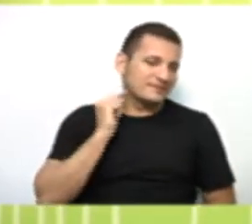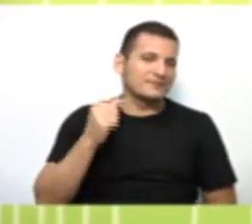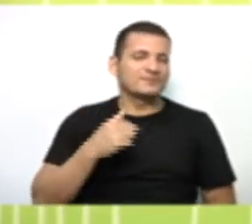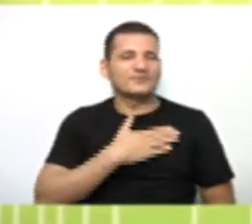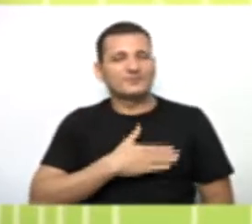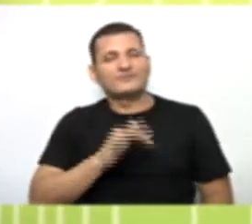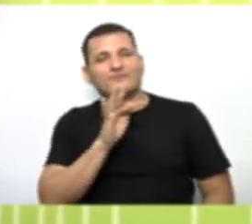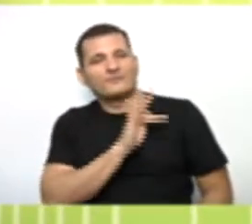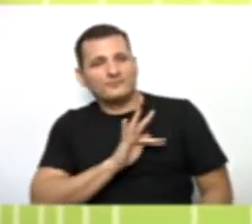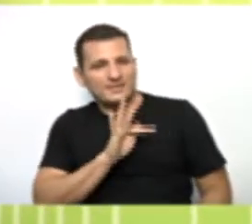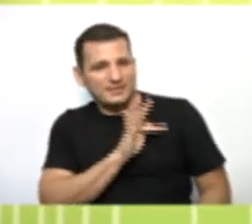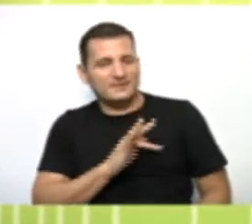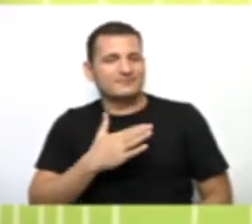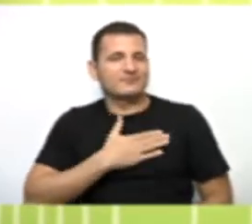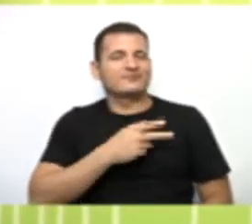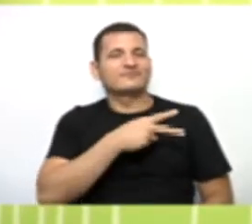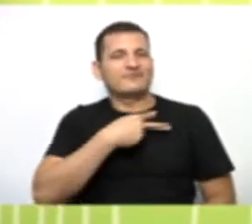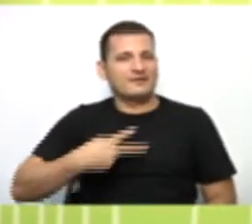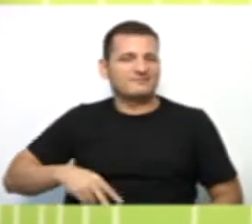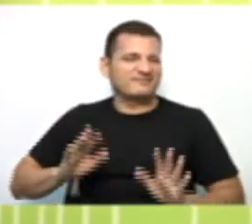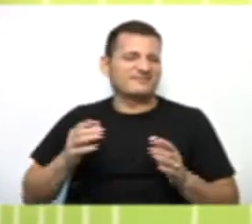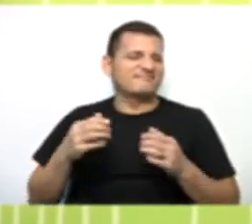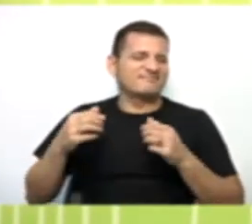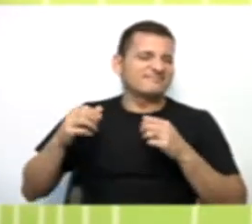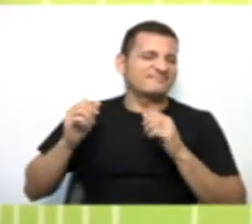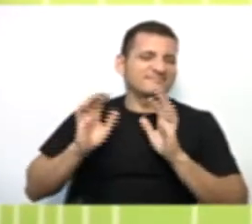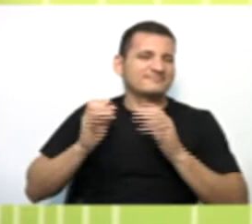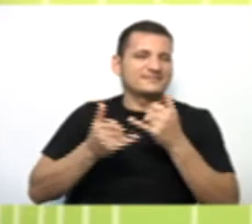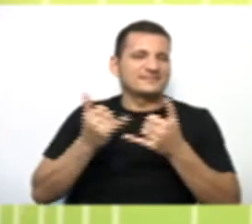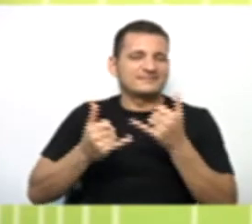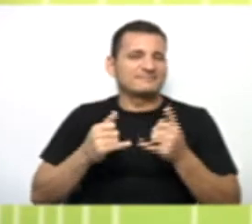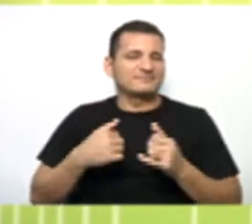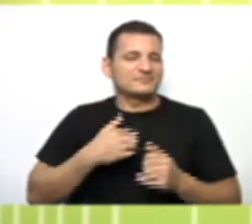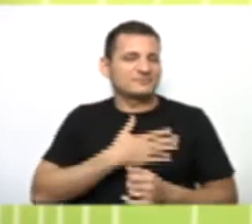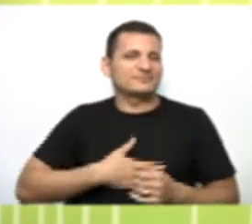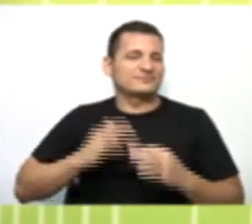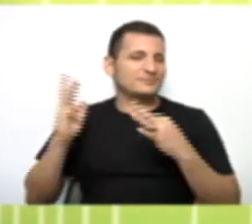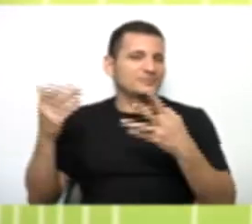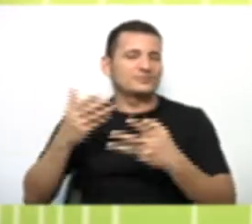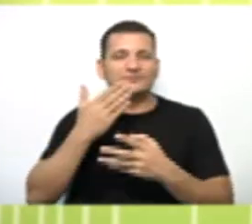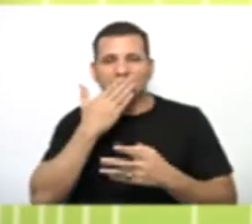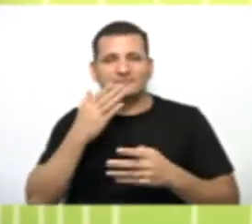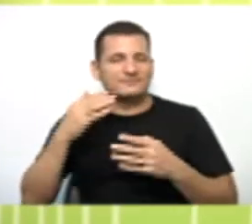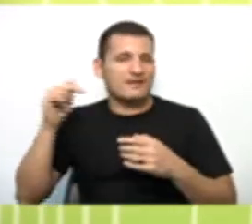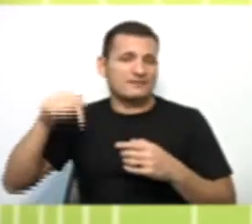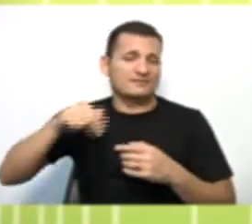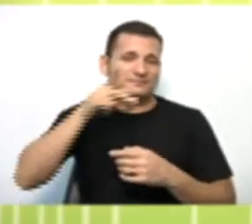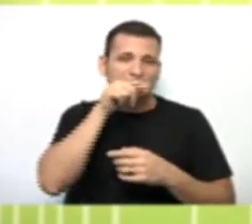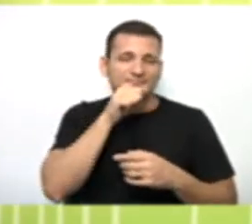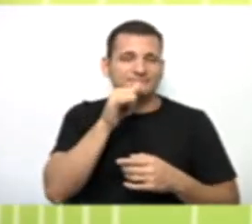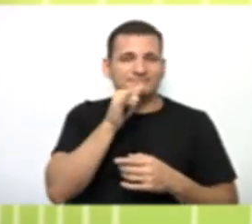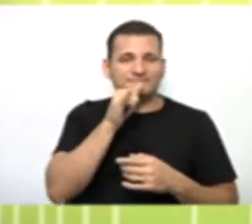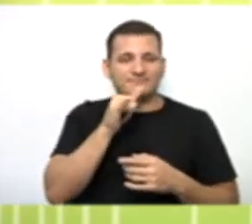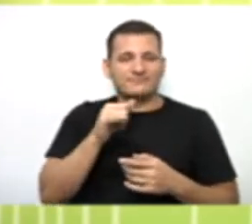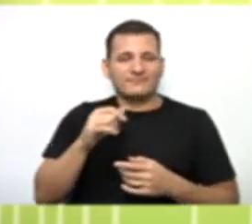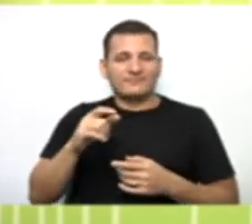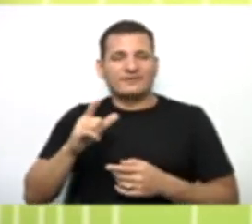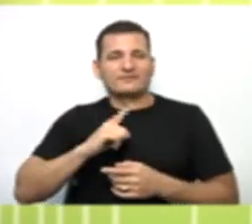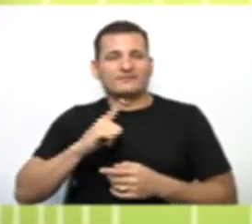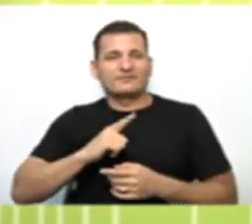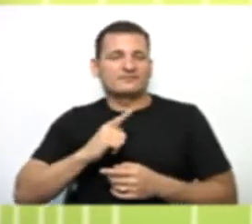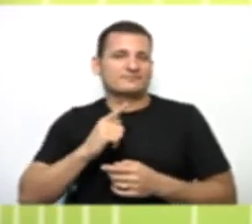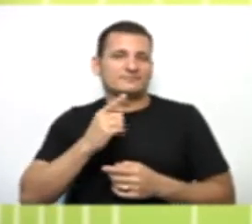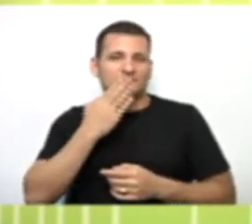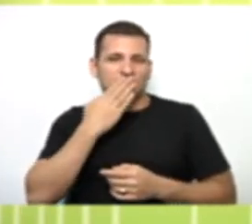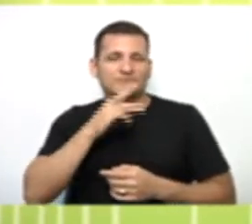eu gosto até do Vasco, tá certo? Tô brincando, né? O Vasco é muito legal, tá bom? Gosto de todos os times. Aqui em Porto Velho, por exemplo, onde nós estamos, nós temos um time